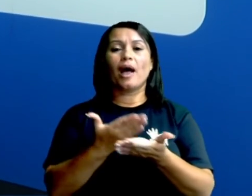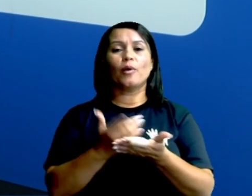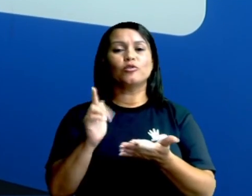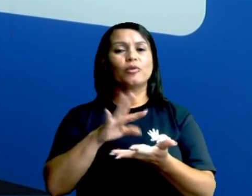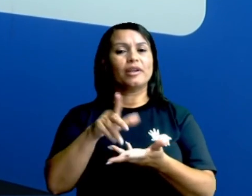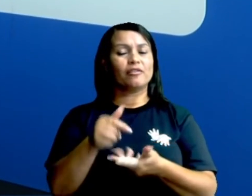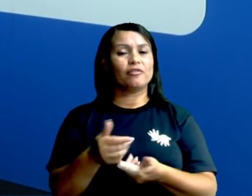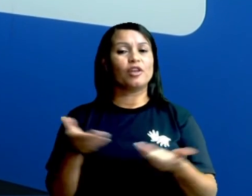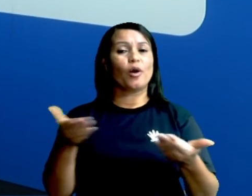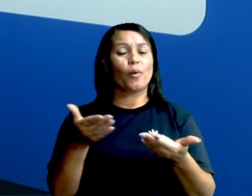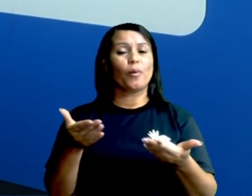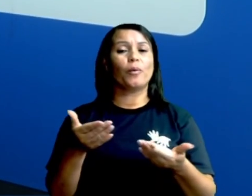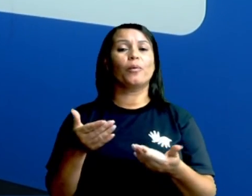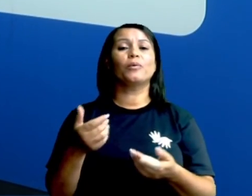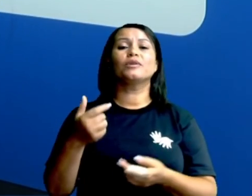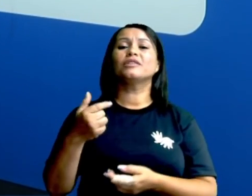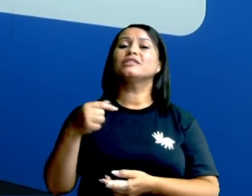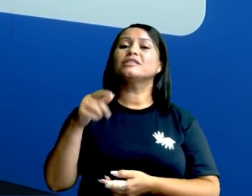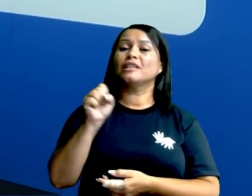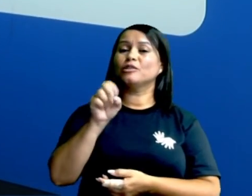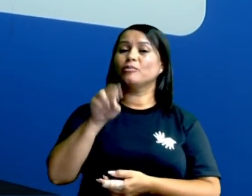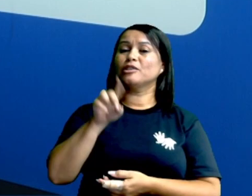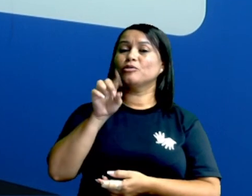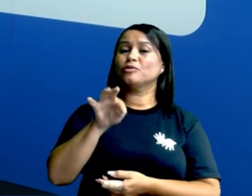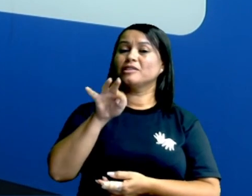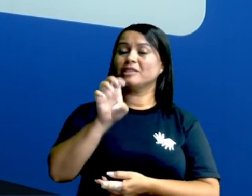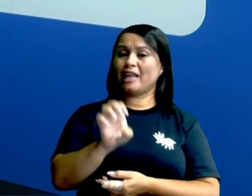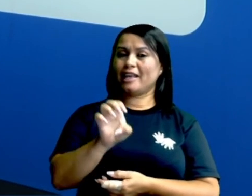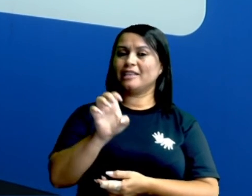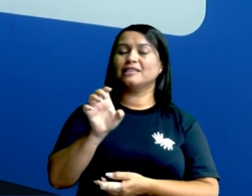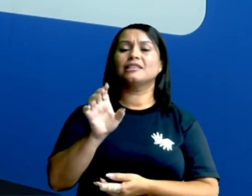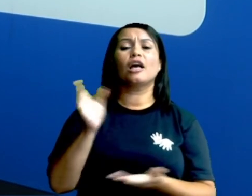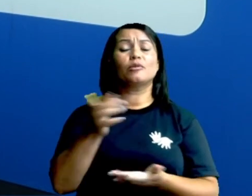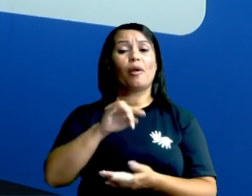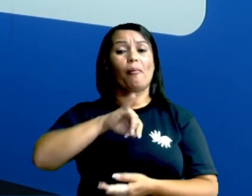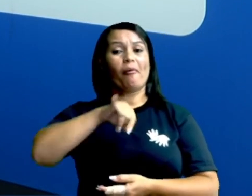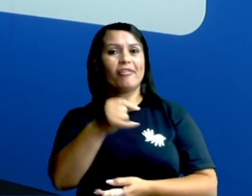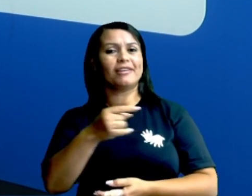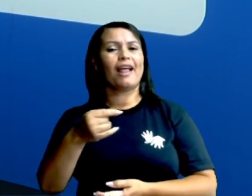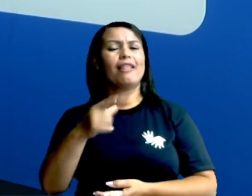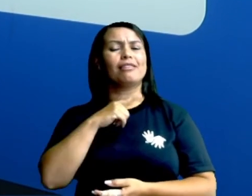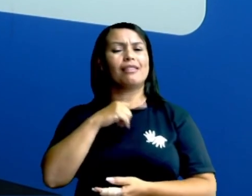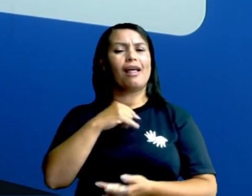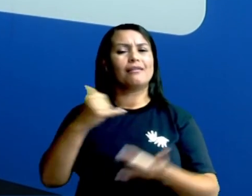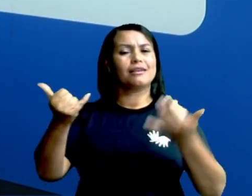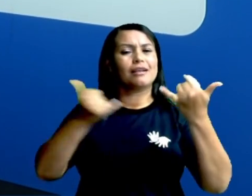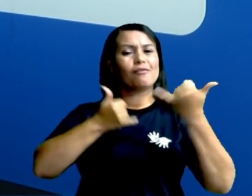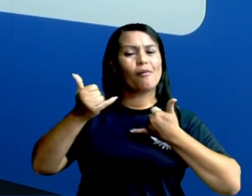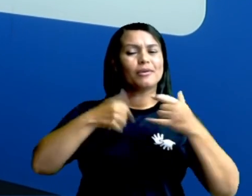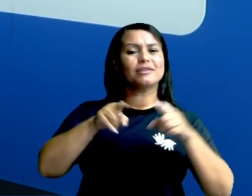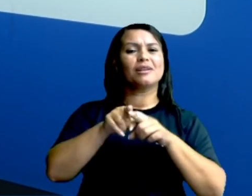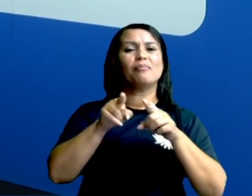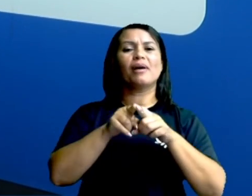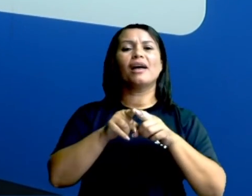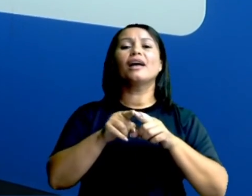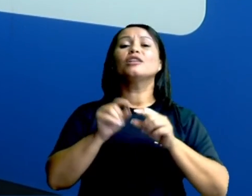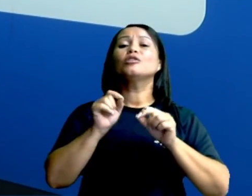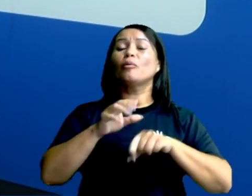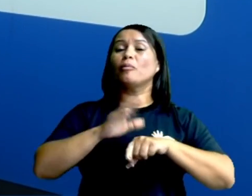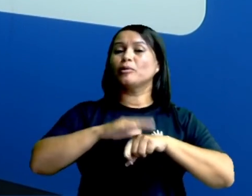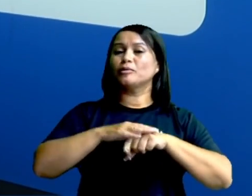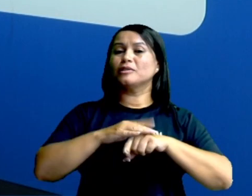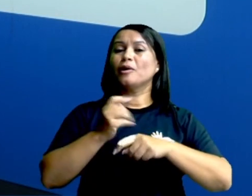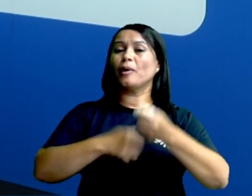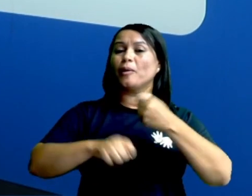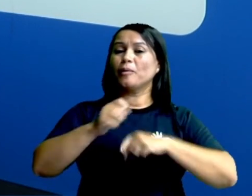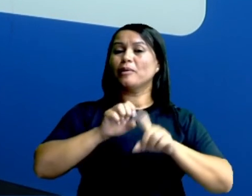geografia, hoje sobre a região sudeste, tá? Espero que vocês tenham aproveitado todo esse apanhado de informações sobre população, economia e